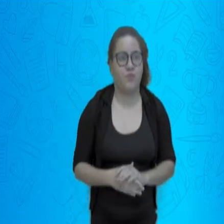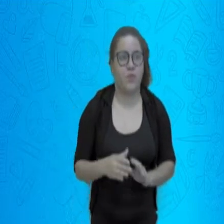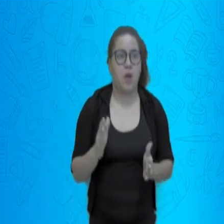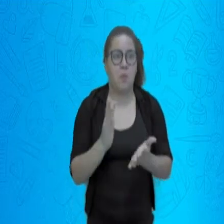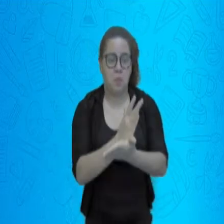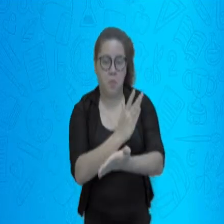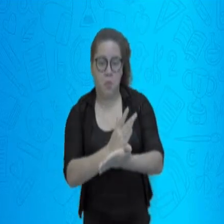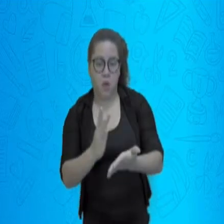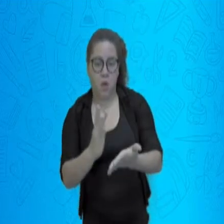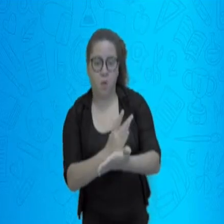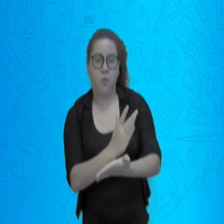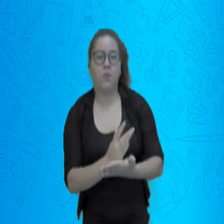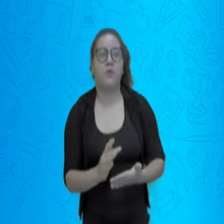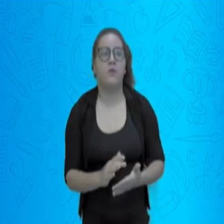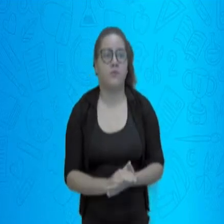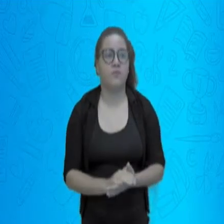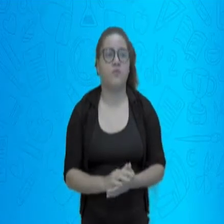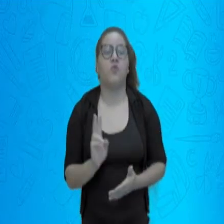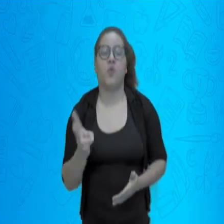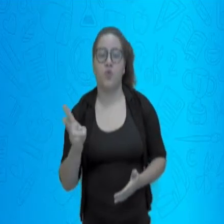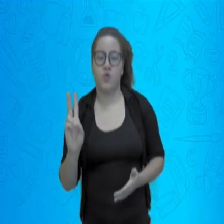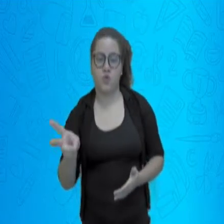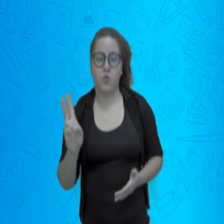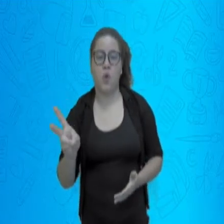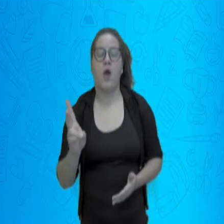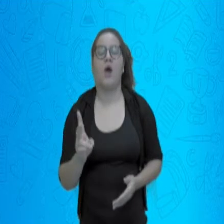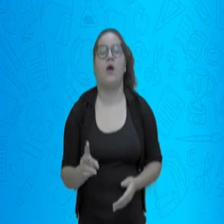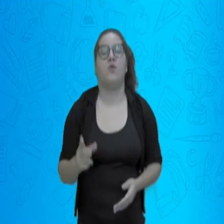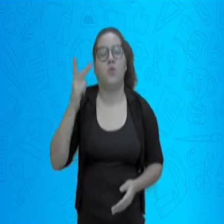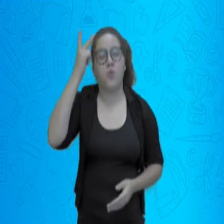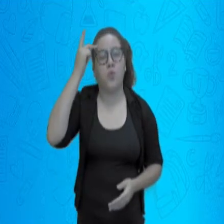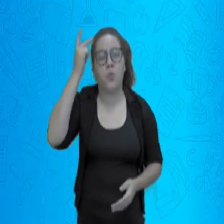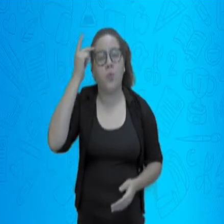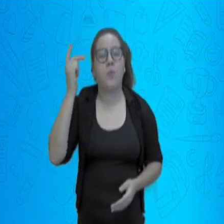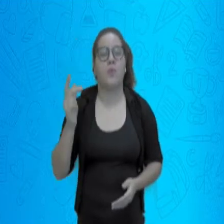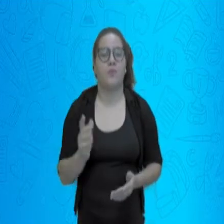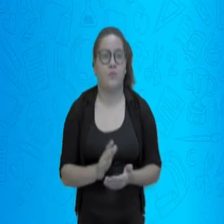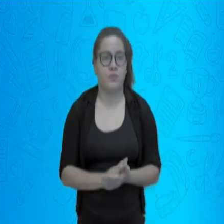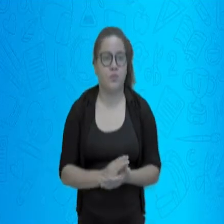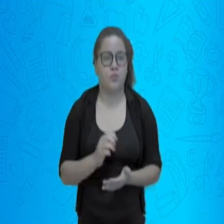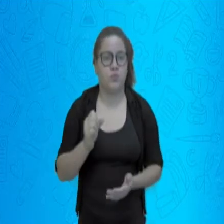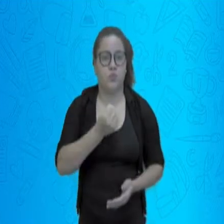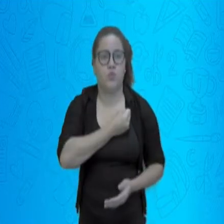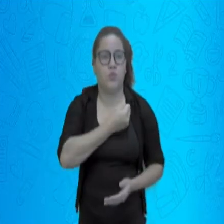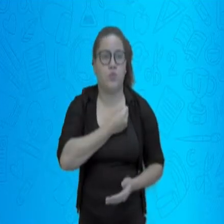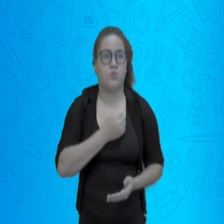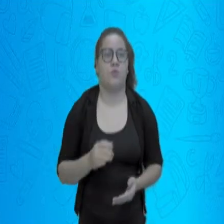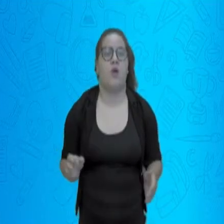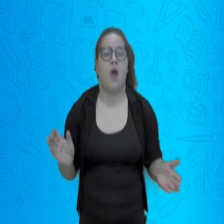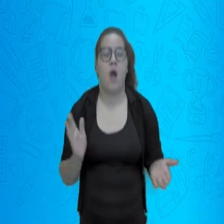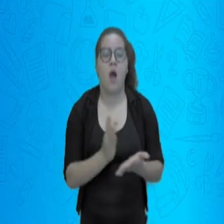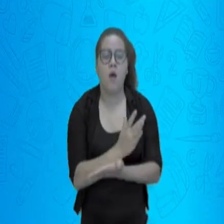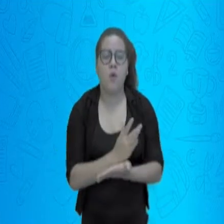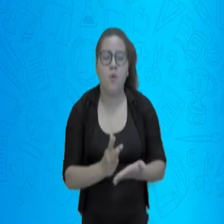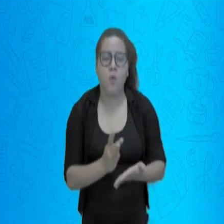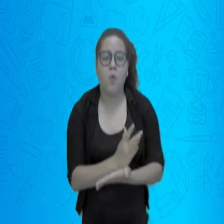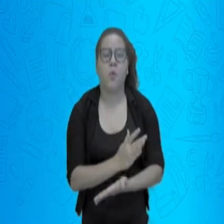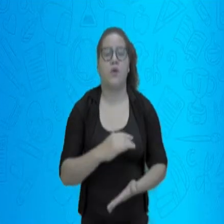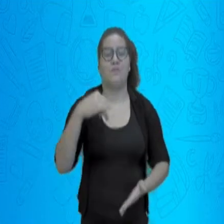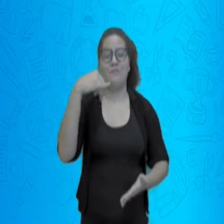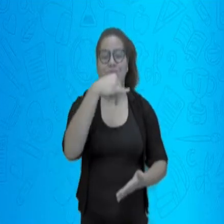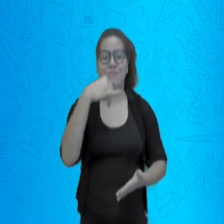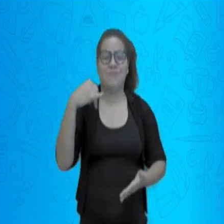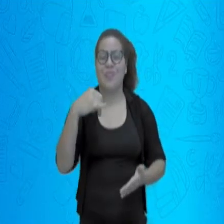algumas subtrações, continuando ainda sobre os números naturais. Algumas subtrações não eram possíveis no conjunto dos